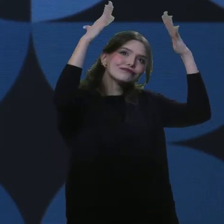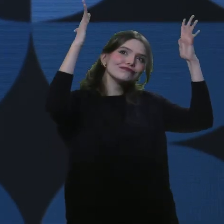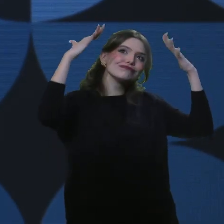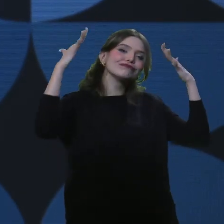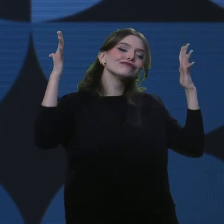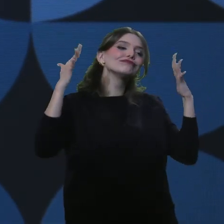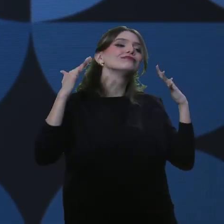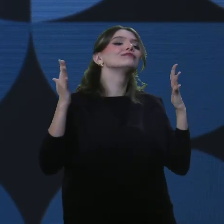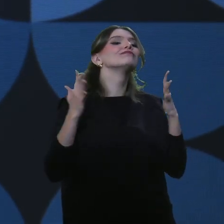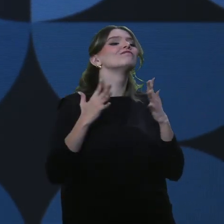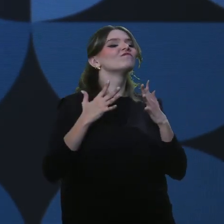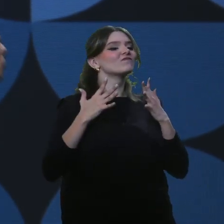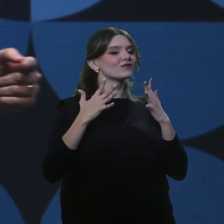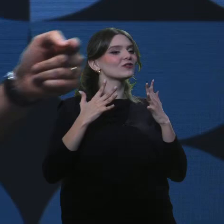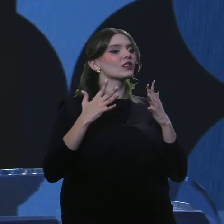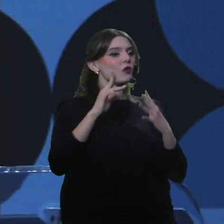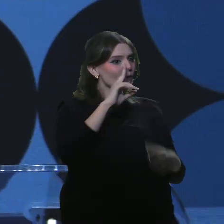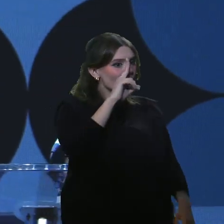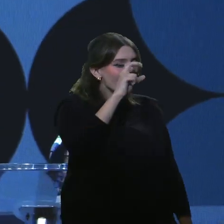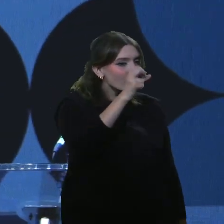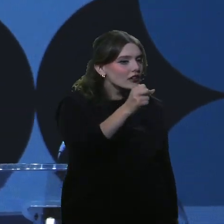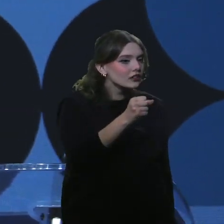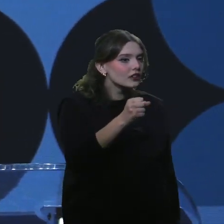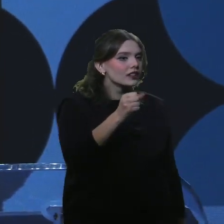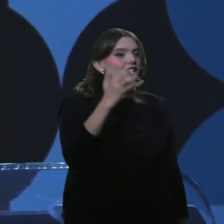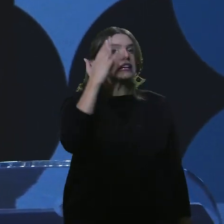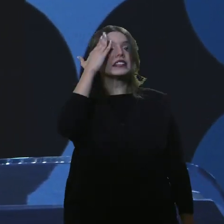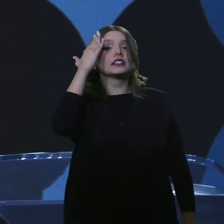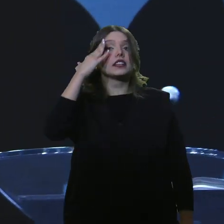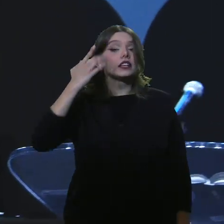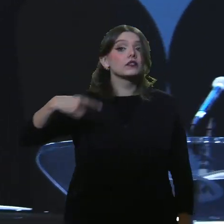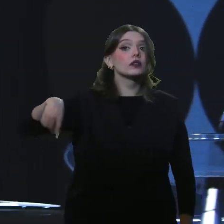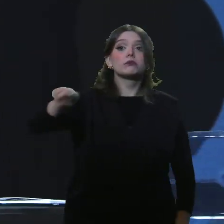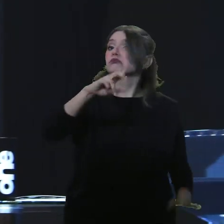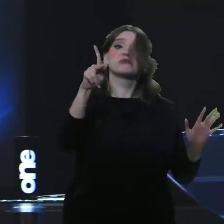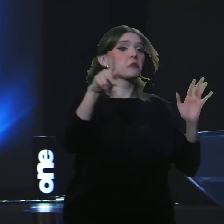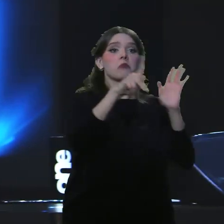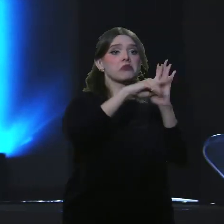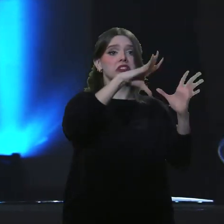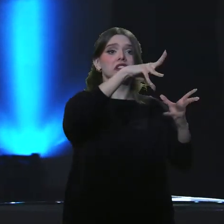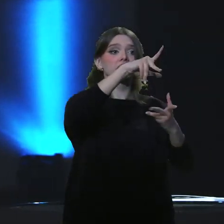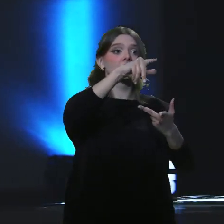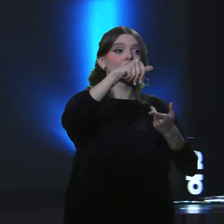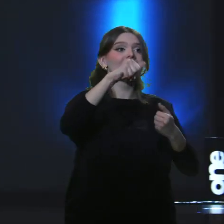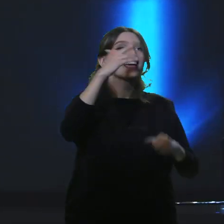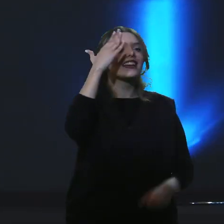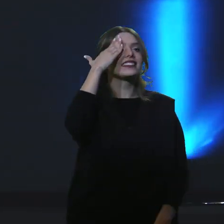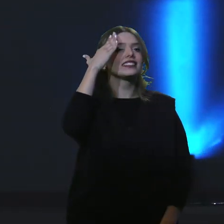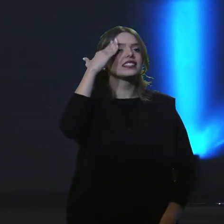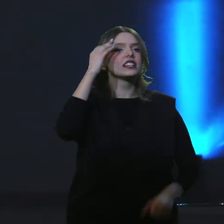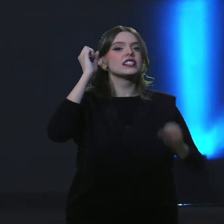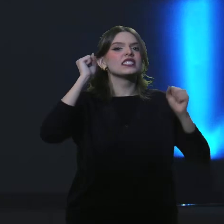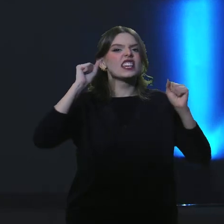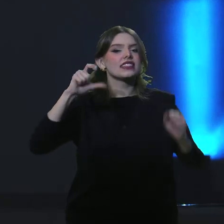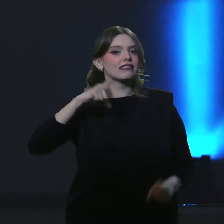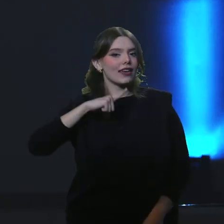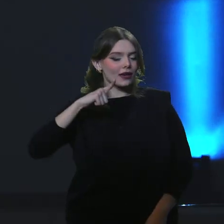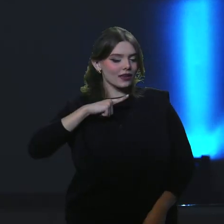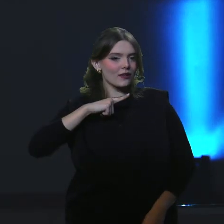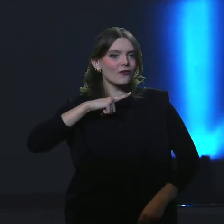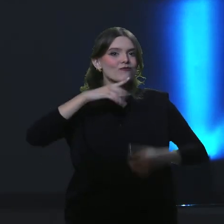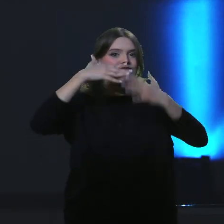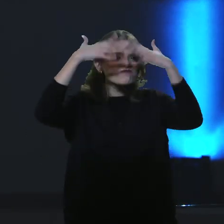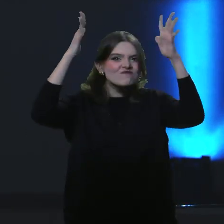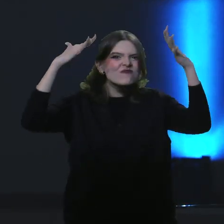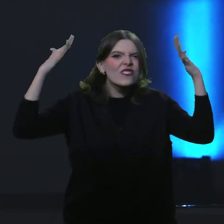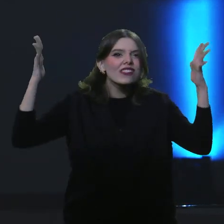vira-lata. Entender que você não é deste mundo é entender que você tem o potencial de um leão dentro de você e você continua tendo